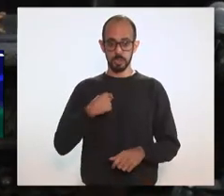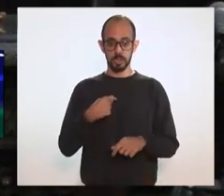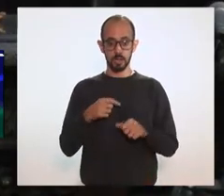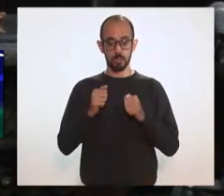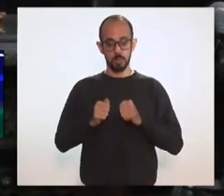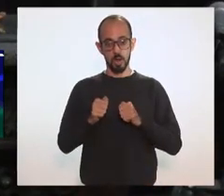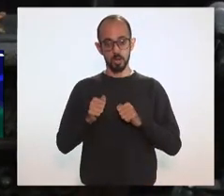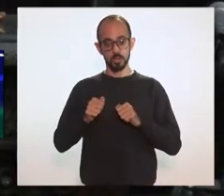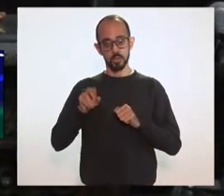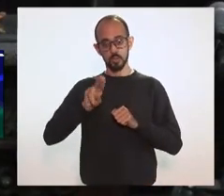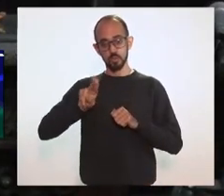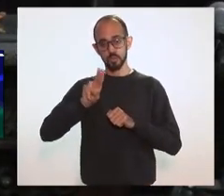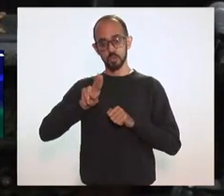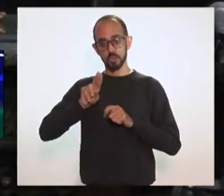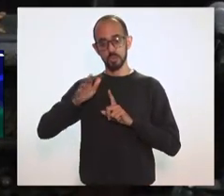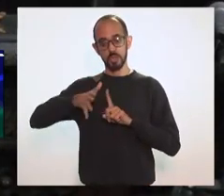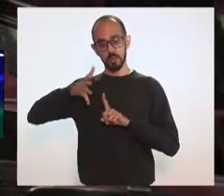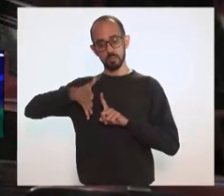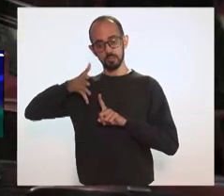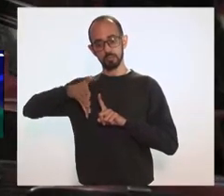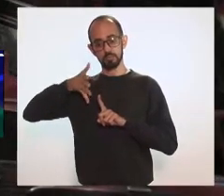usar a tribuna como próximo orador inscrito.